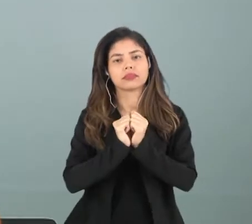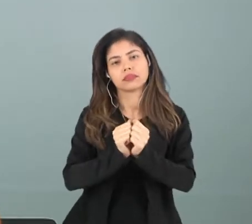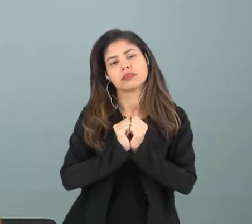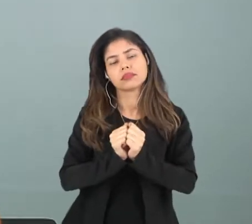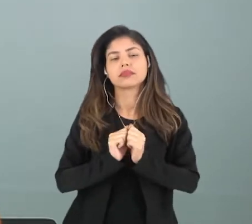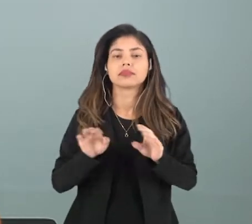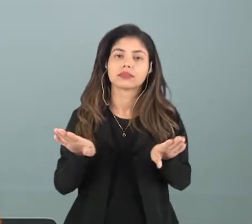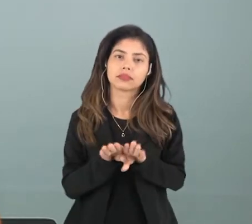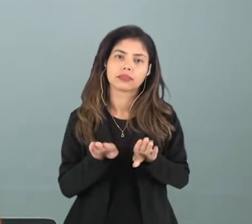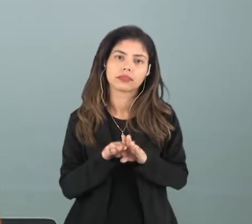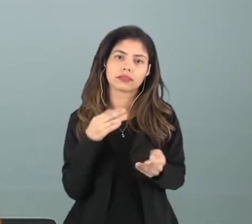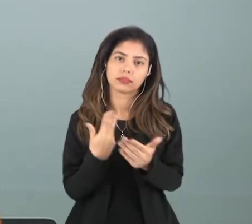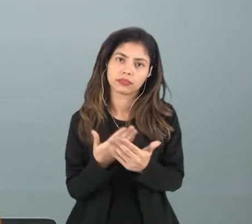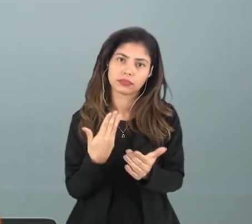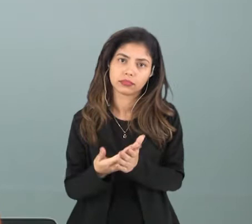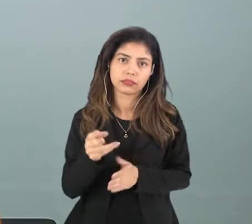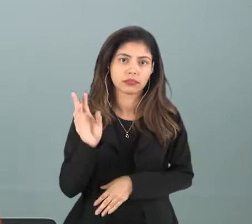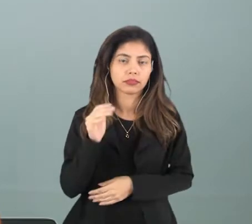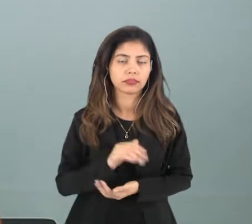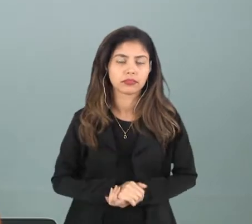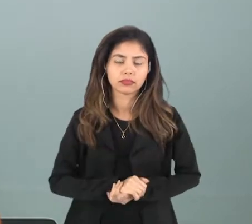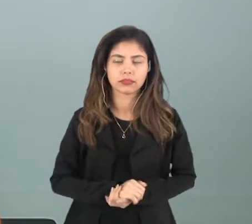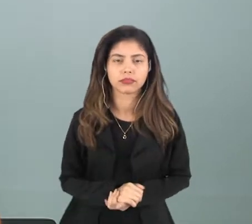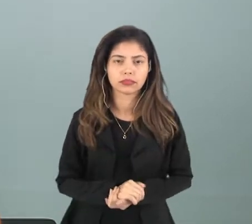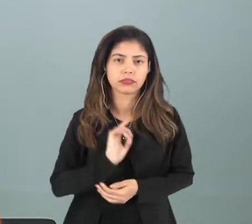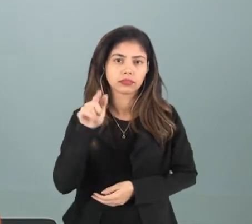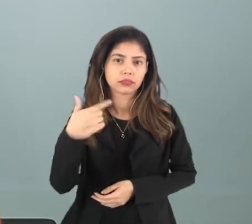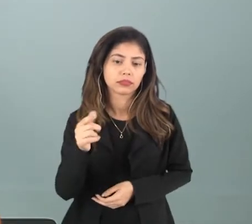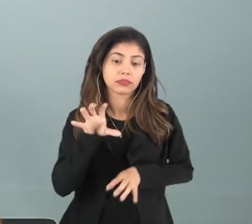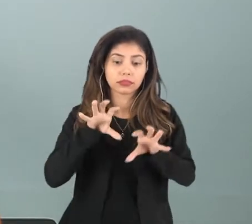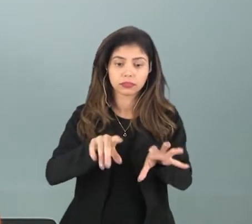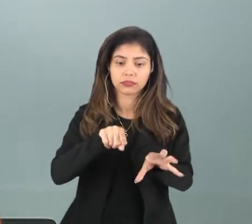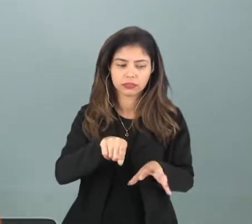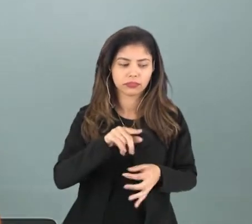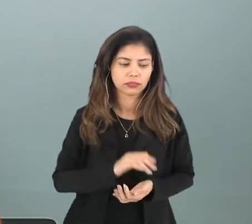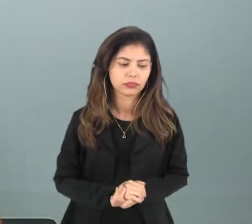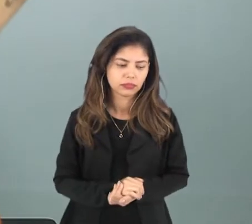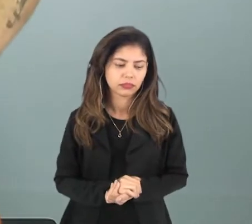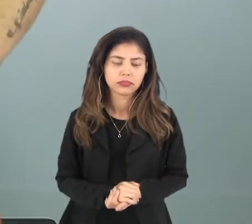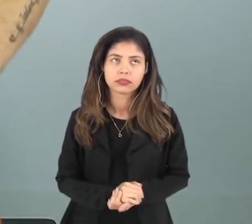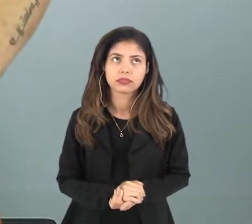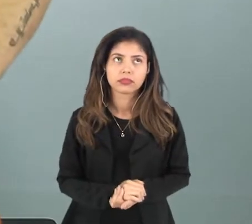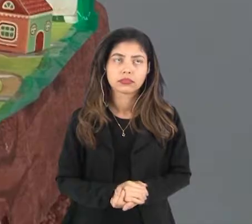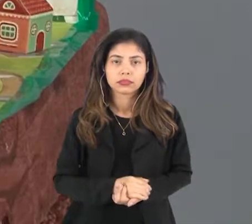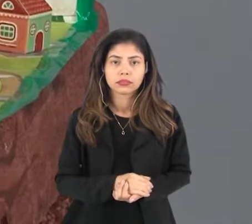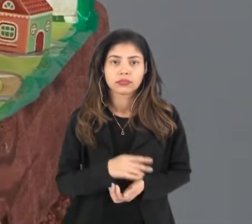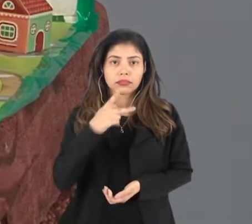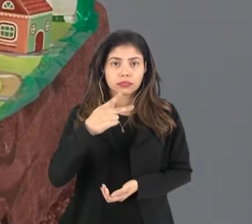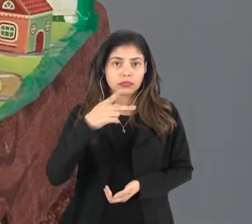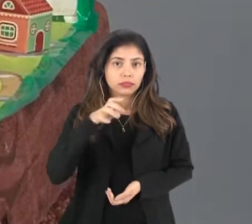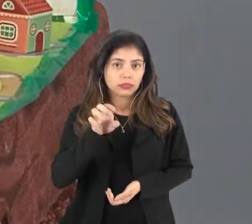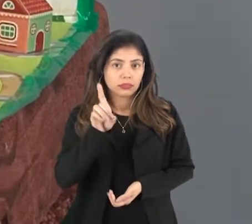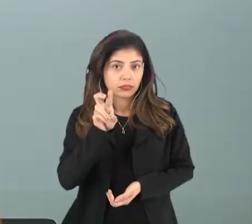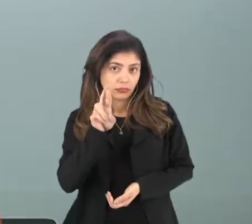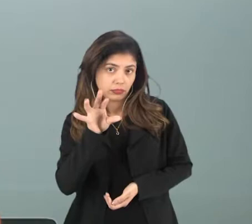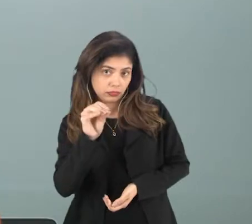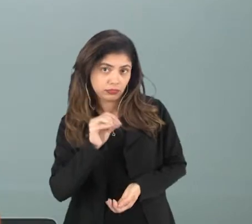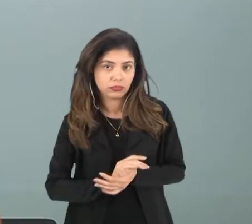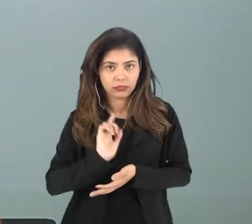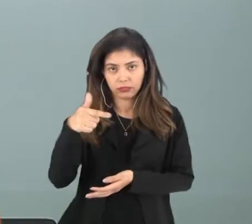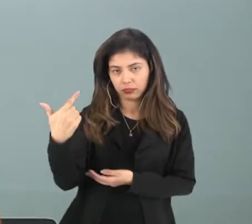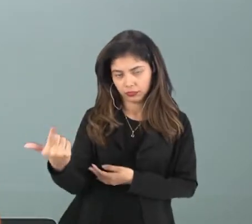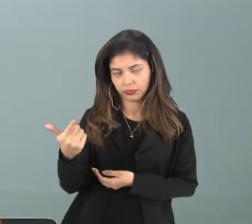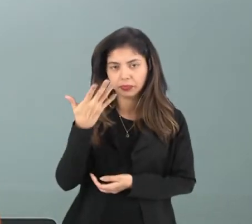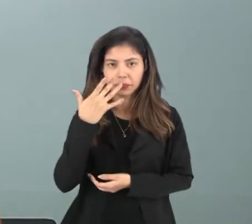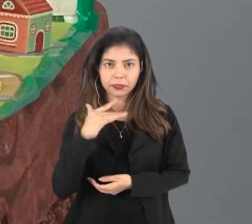de estudo. Aí outros aqui, ó, o Pedro, outros nomes também, ó, vieram